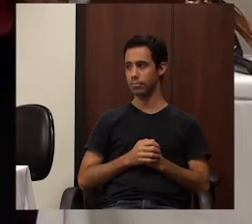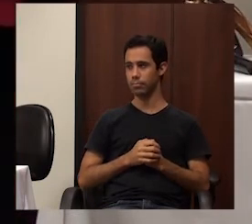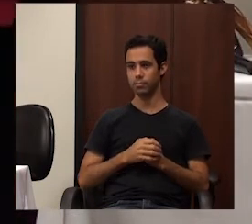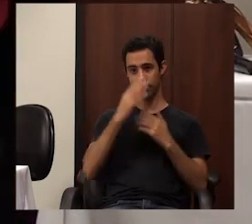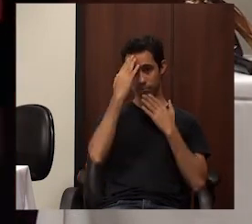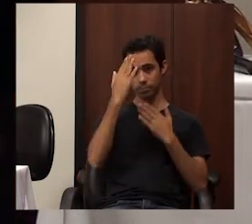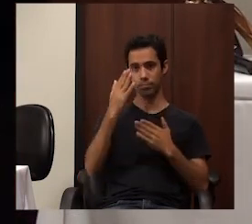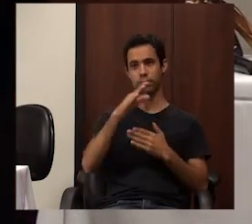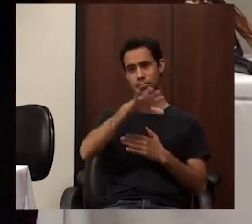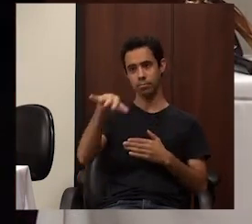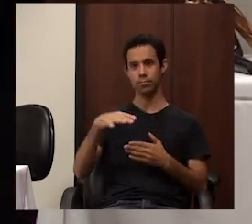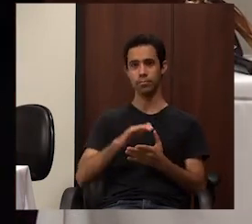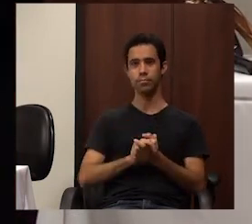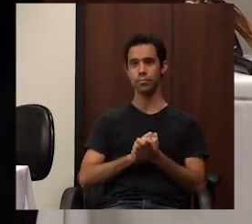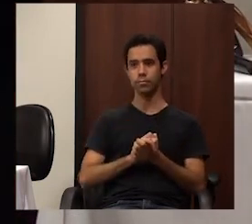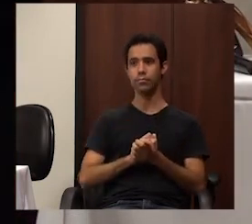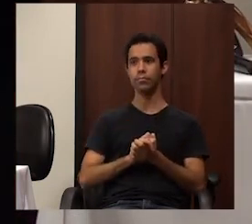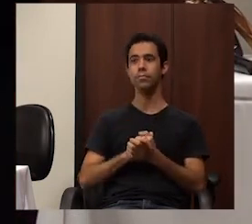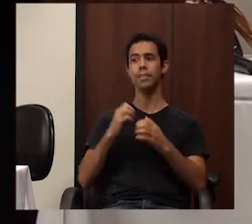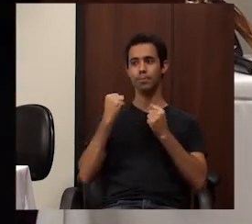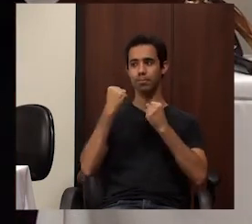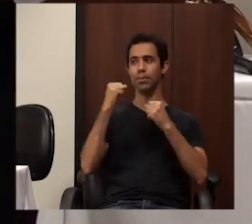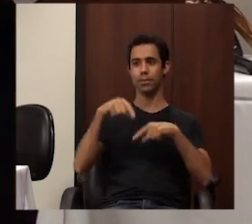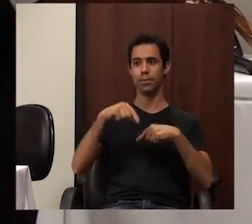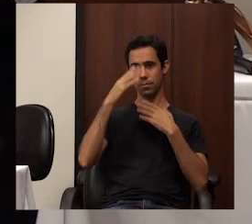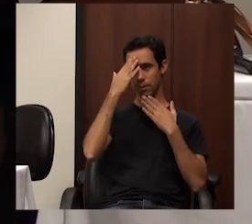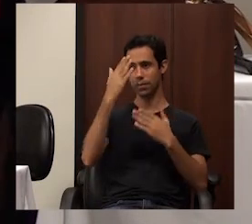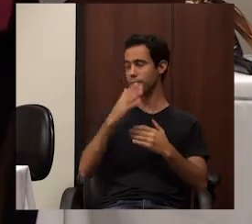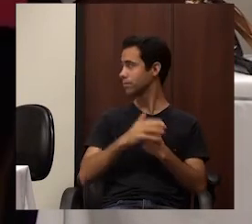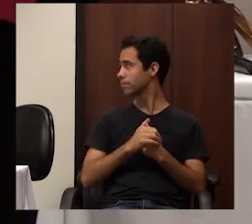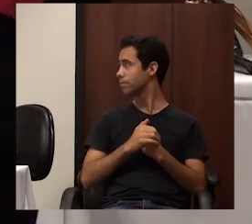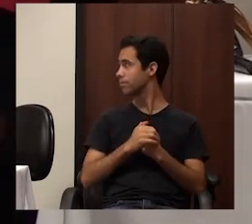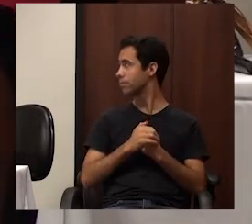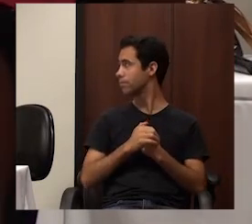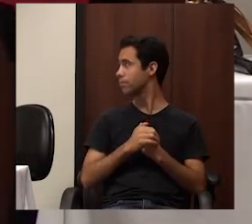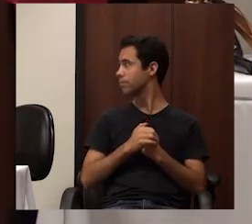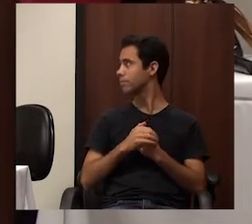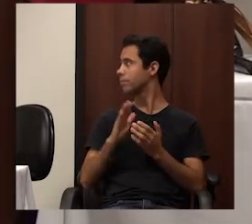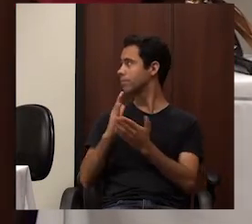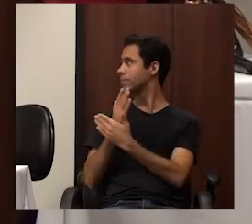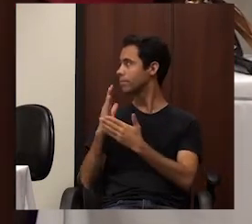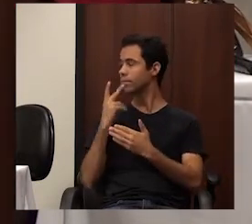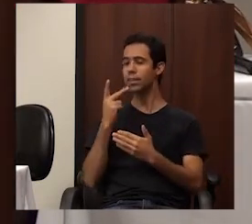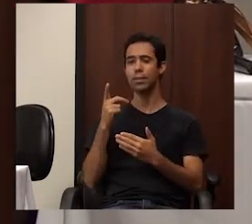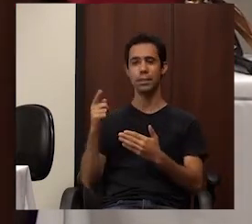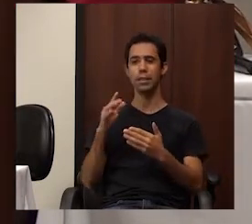Agradeço a todos e agradeço aqui a Defensoria também a oportunidade. Eu acredito que vai ter gente aqui que vai me matar, né?